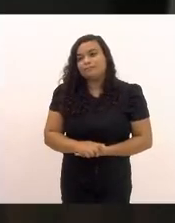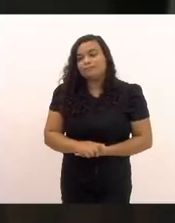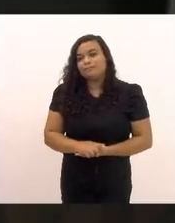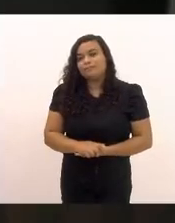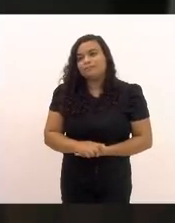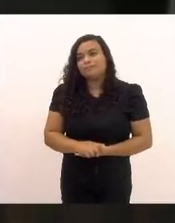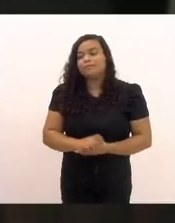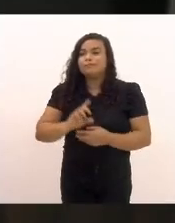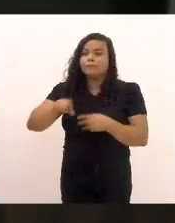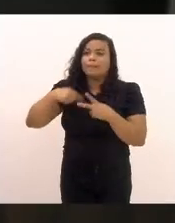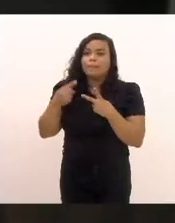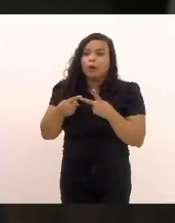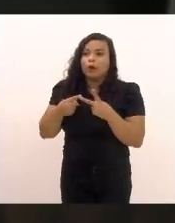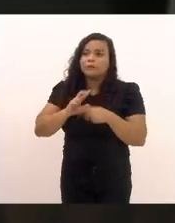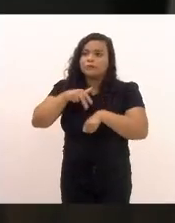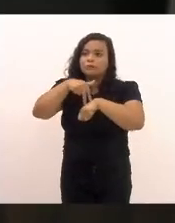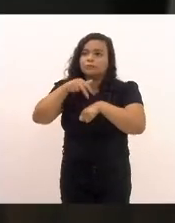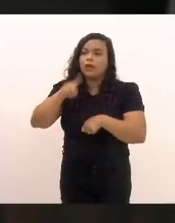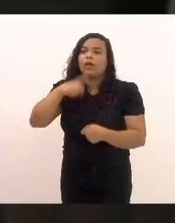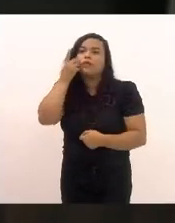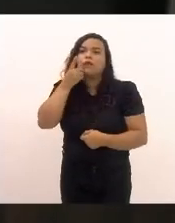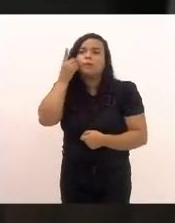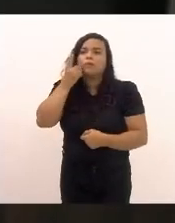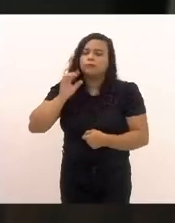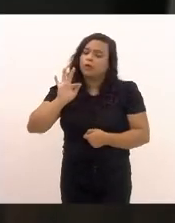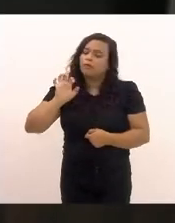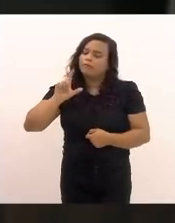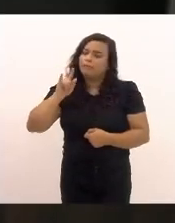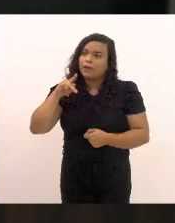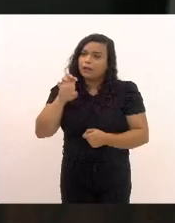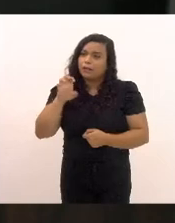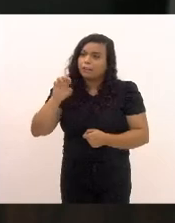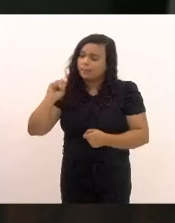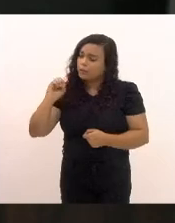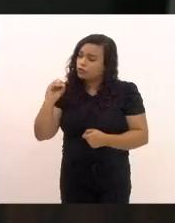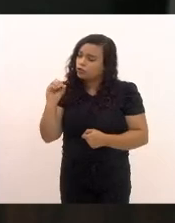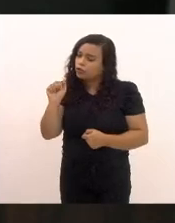Próximo orador inscrito é o nobre deputado Felipe Soares.